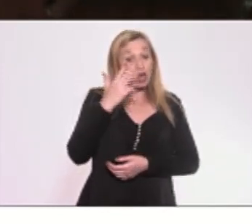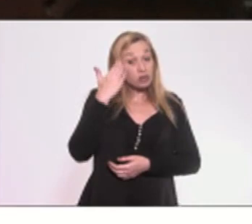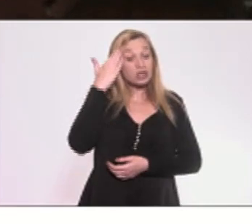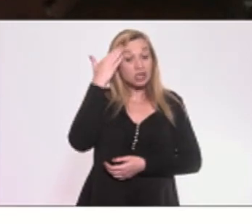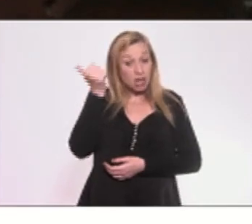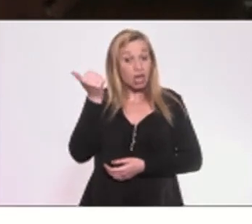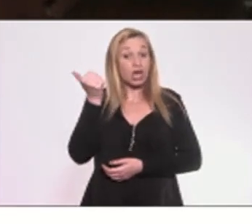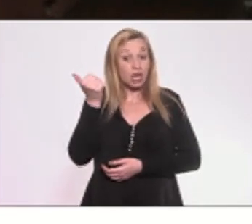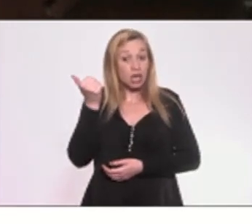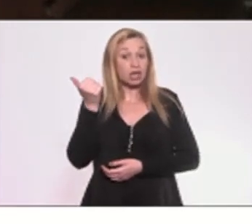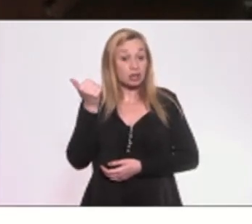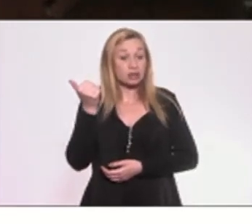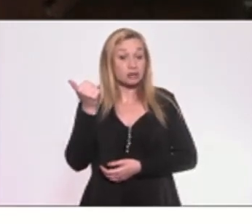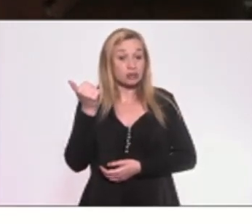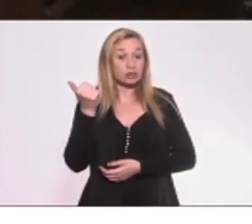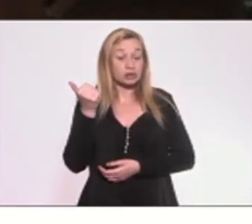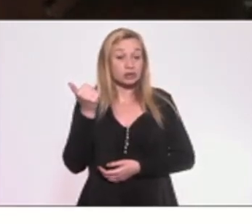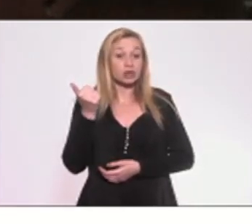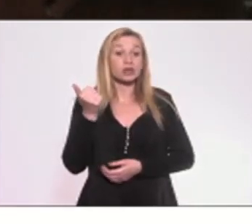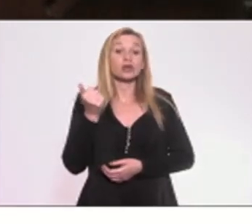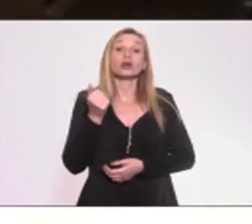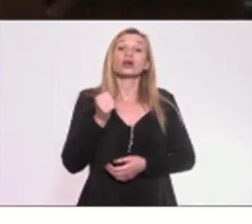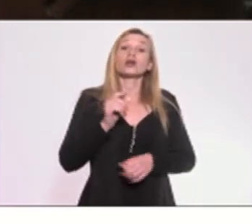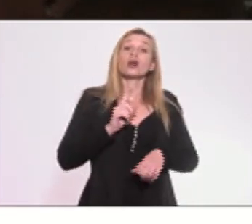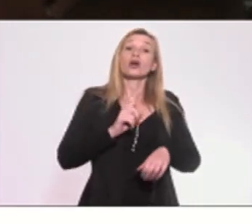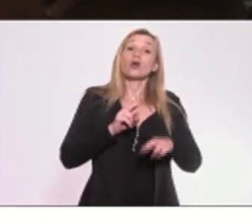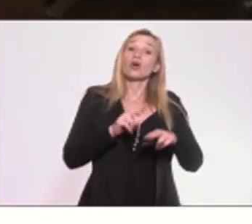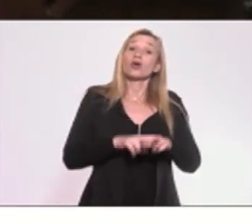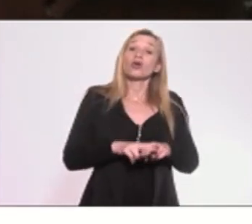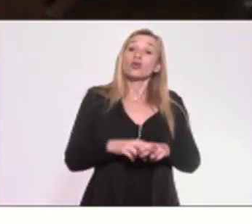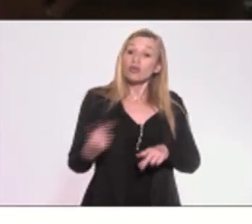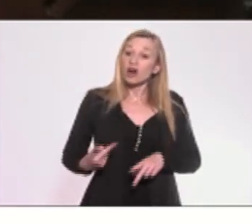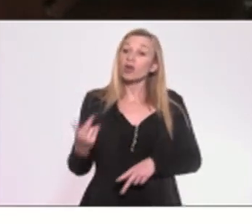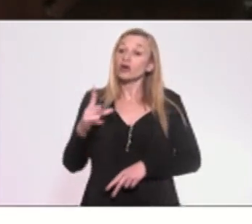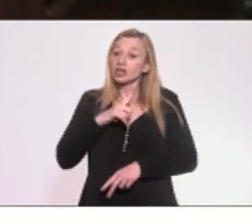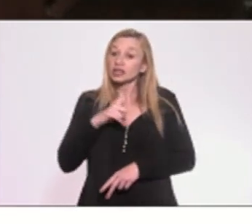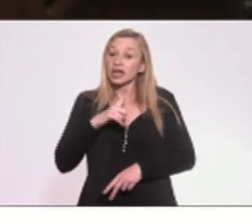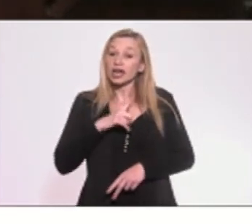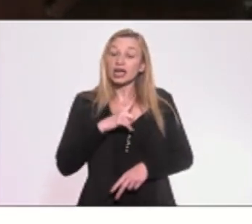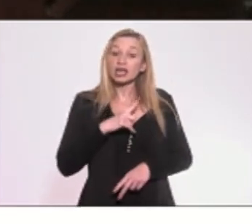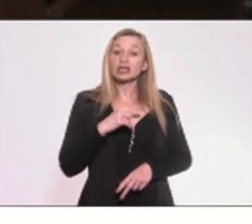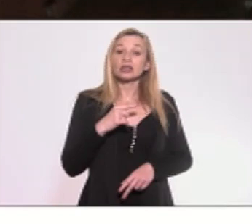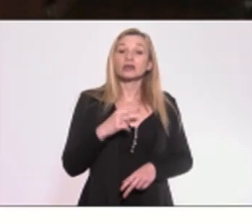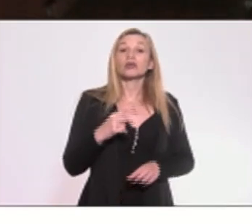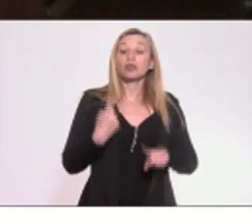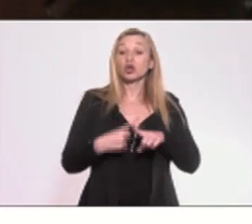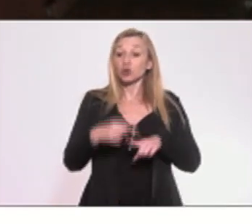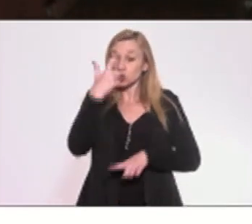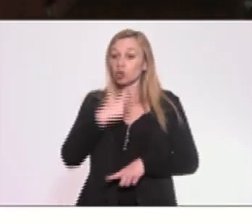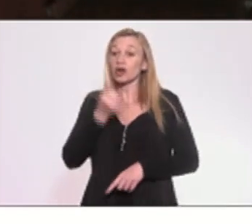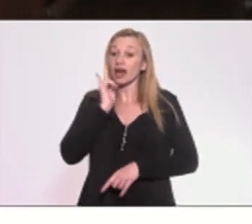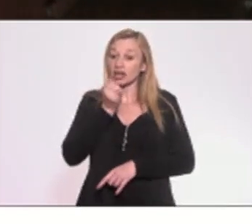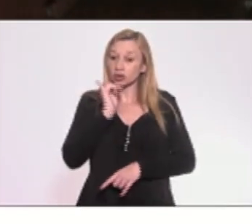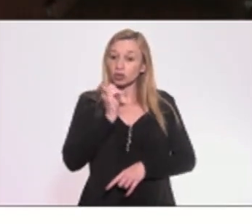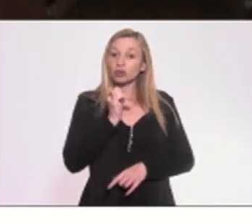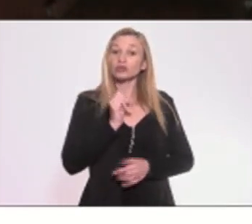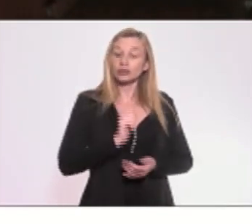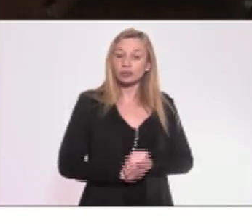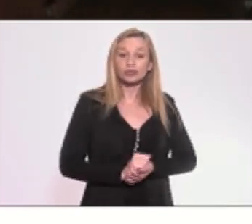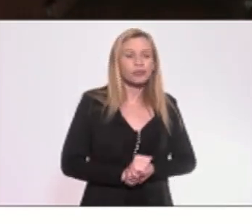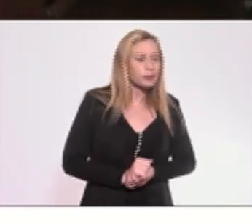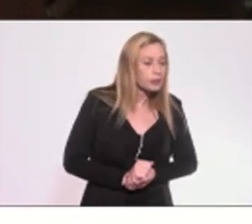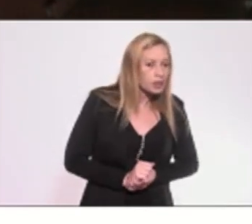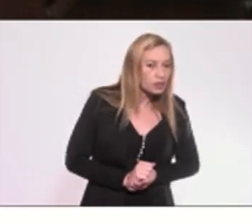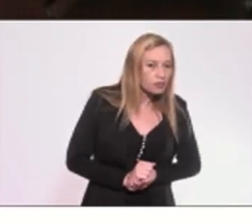estou pagando por estar relatando isso aqui. Mas estou de cabeça erguida, porque não tive cargo em governo Pezão,